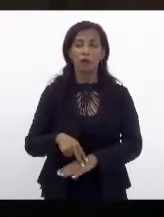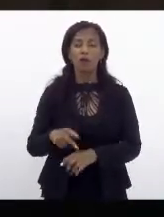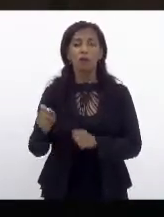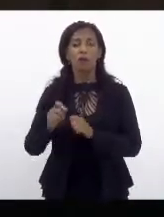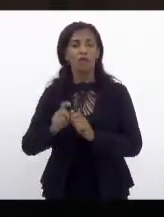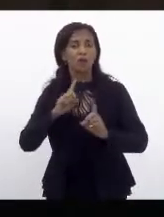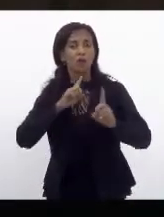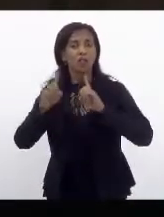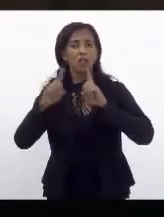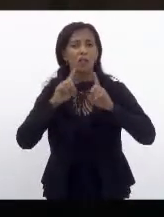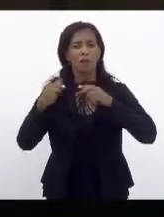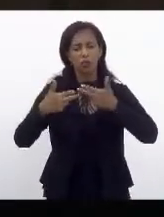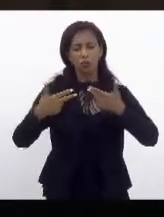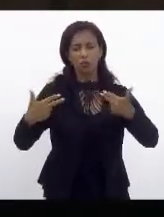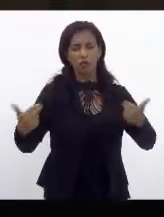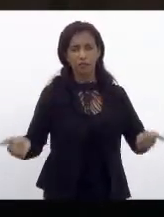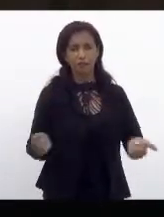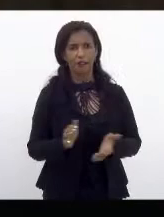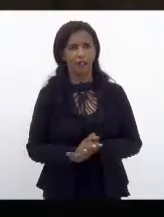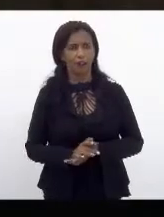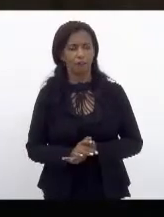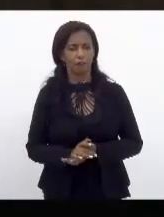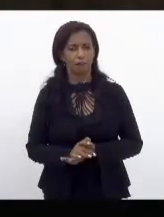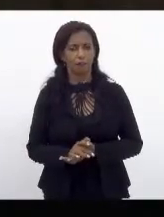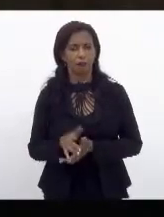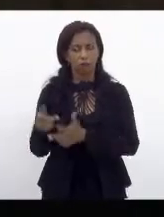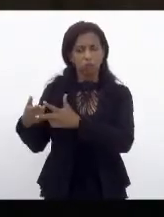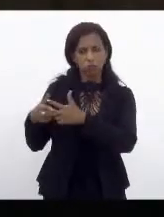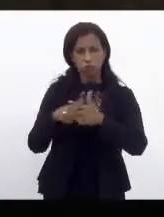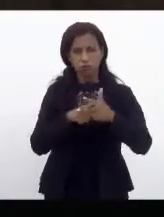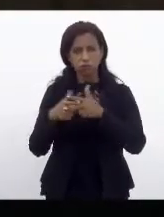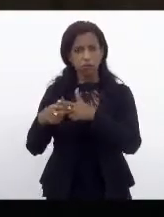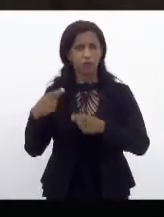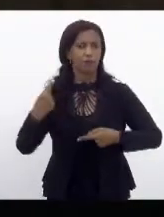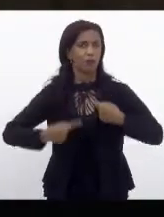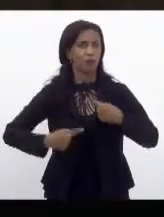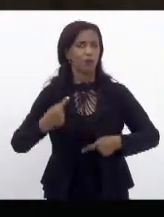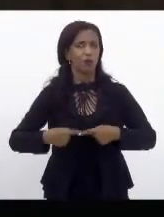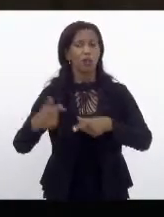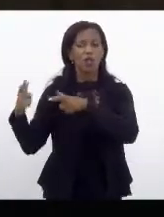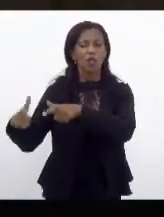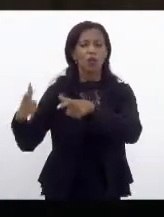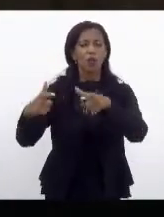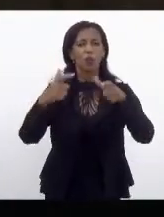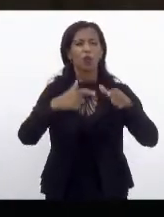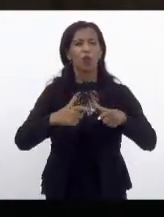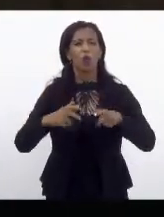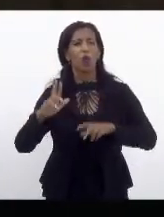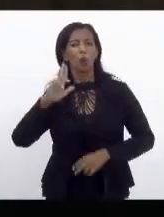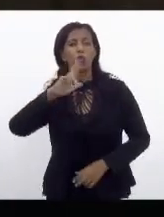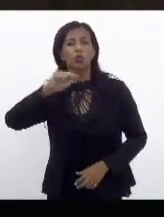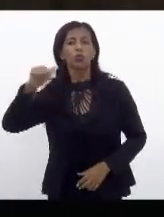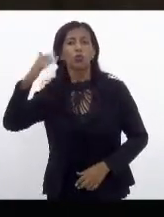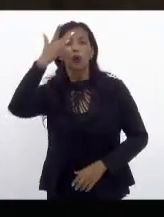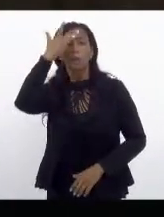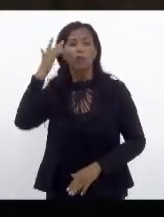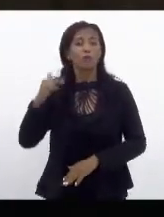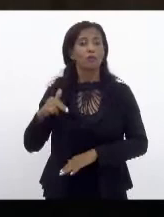fazendo um debate qualificado, costurando política em lugares que jamais essa pessoa vai poder